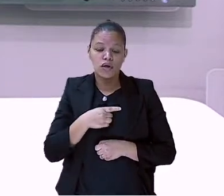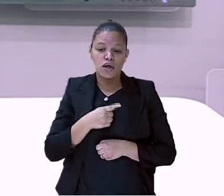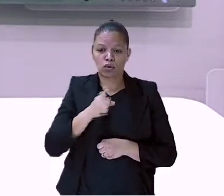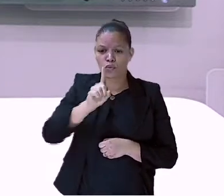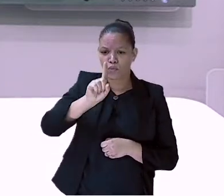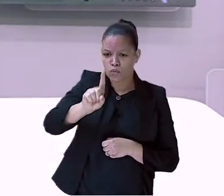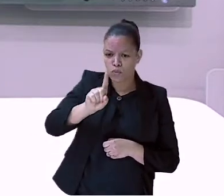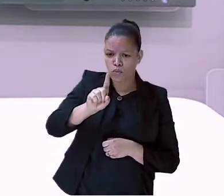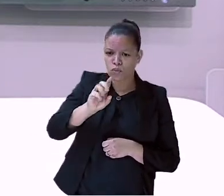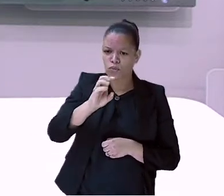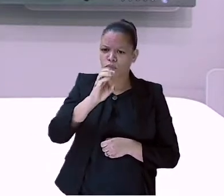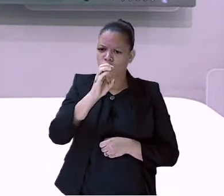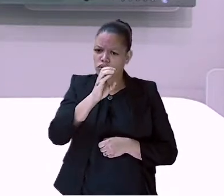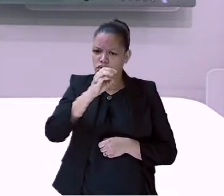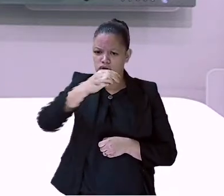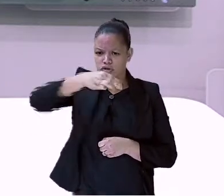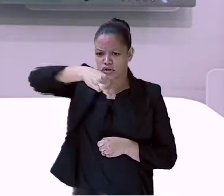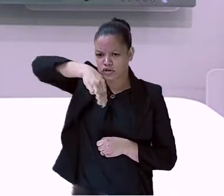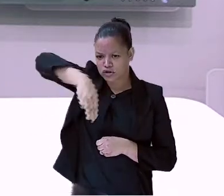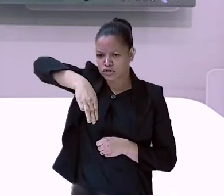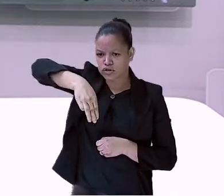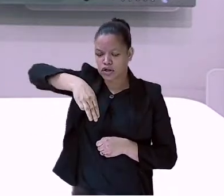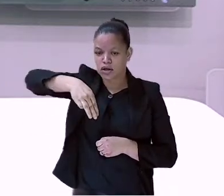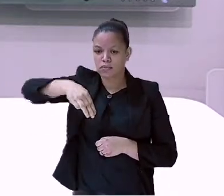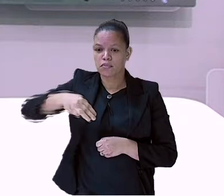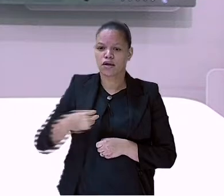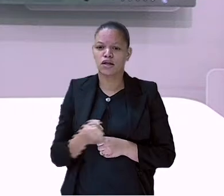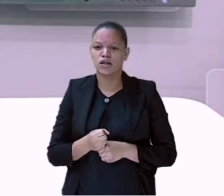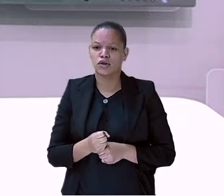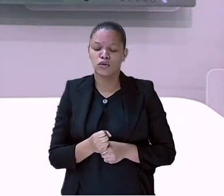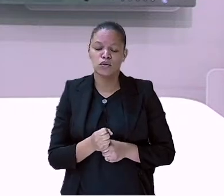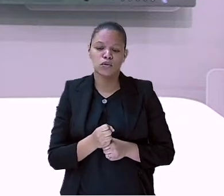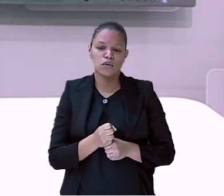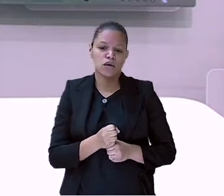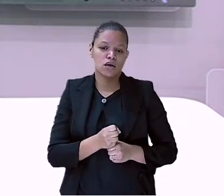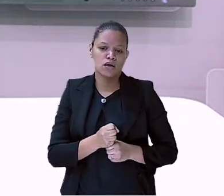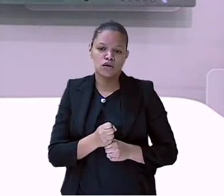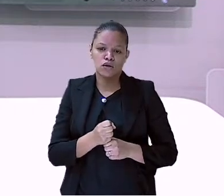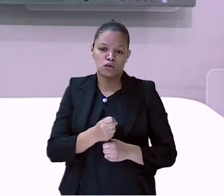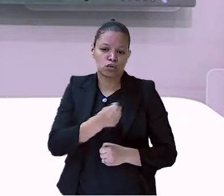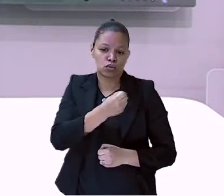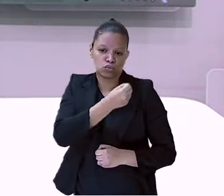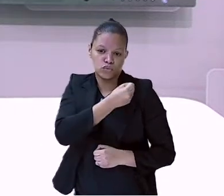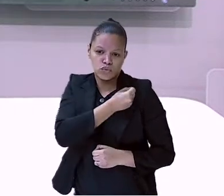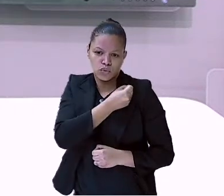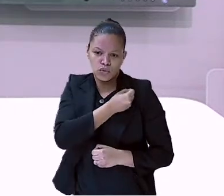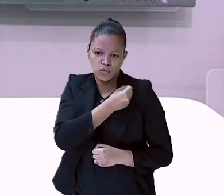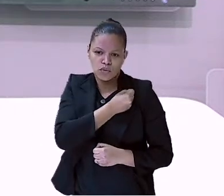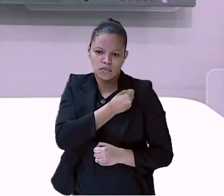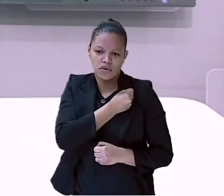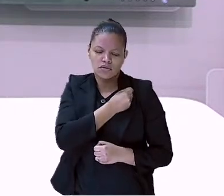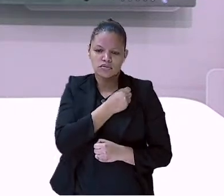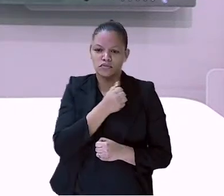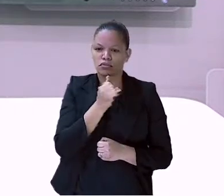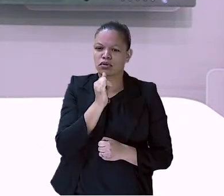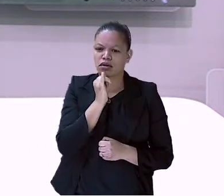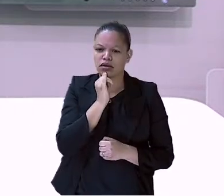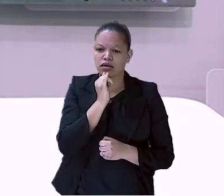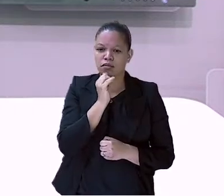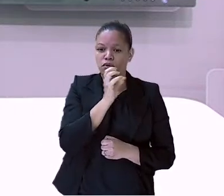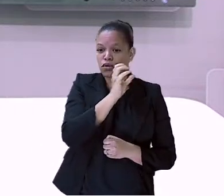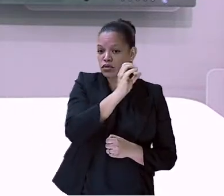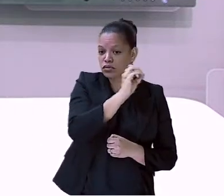e o 1 é 1 centímetro. A distância do 0 até no 2, 2